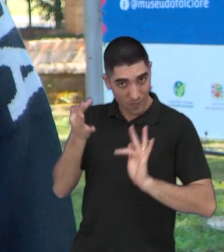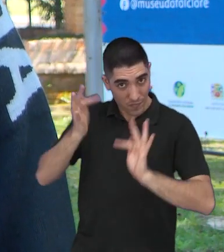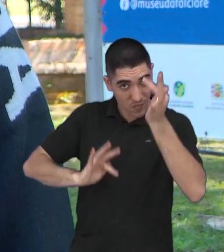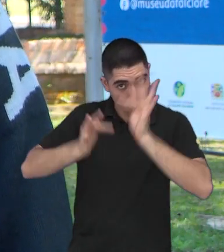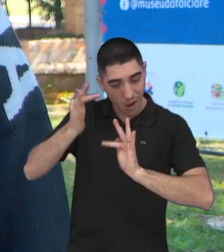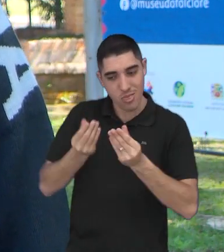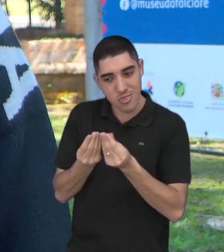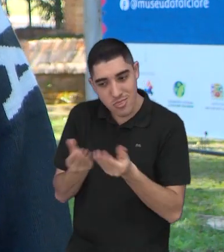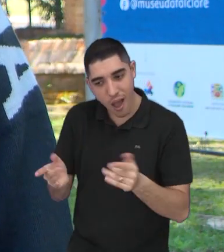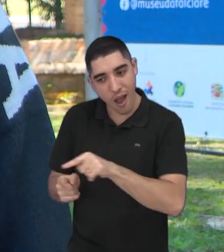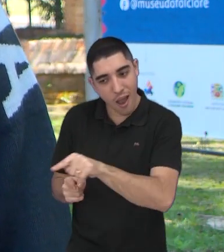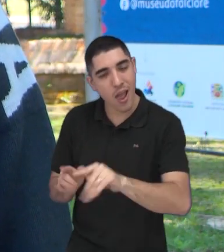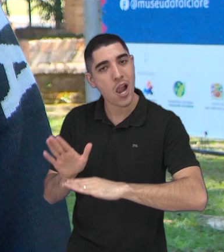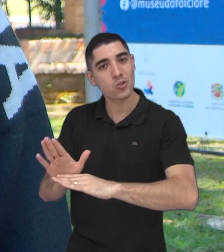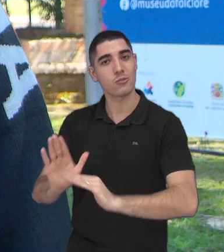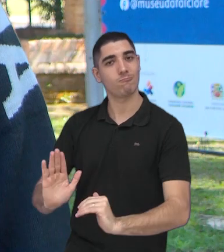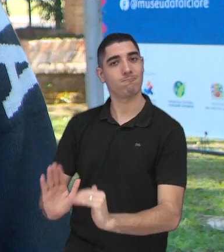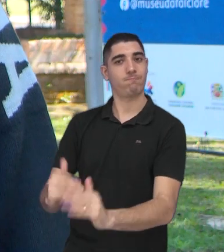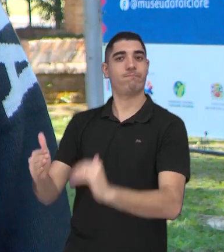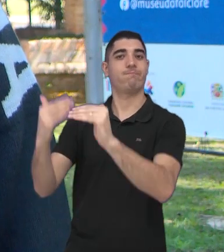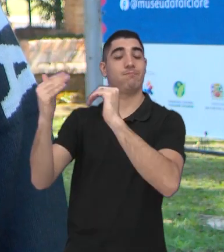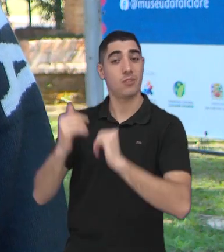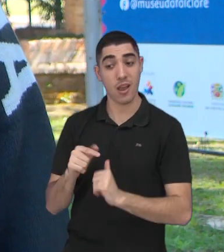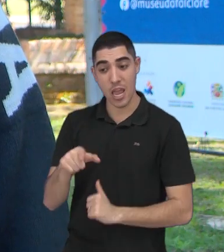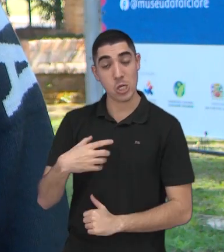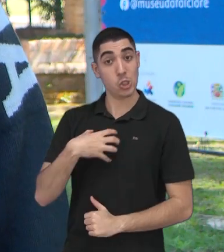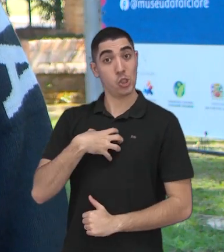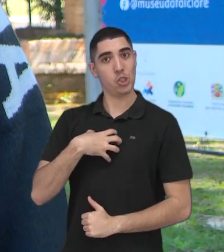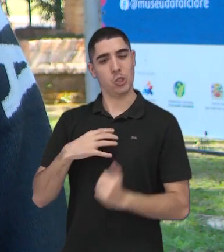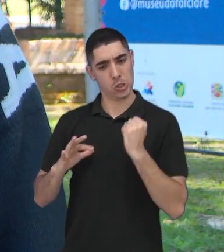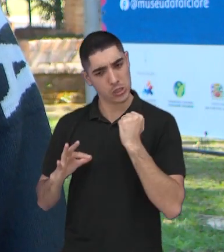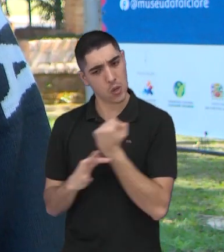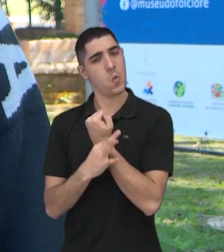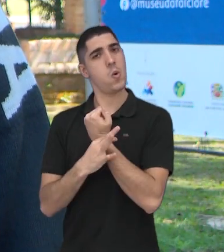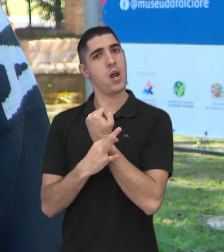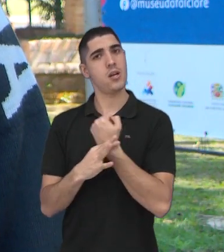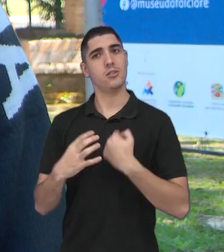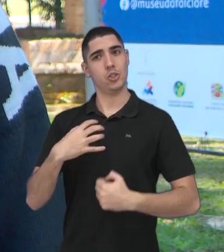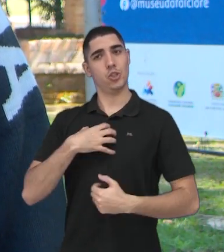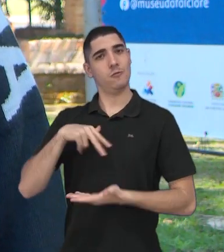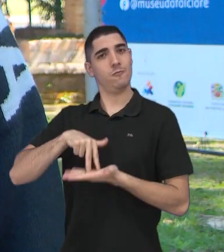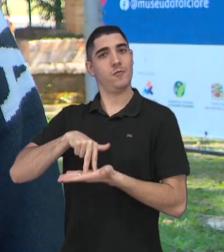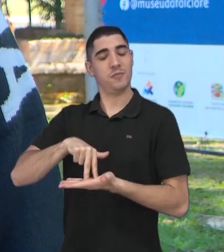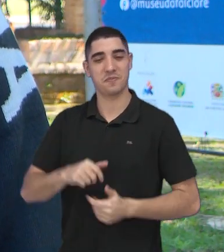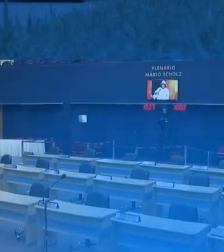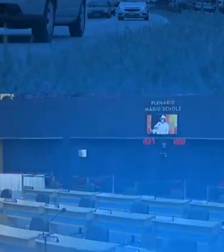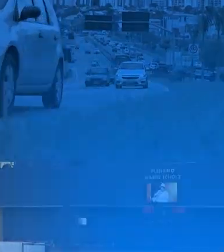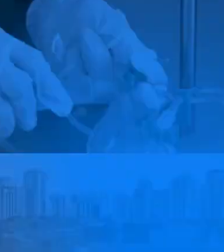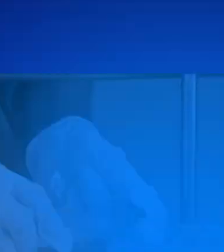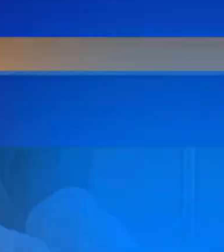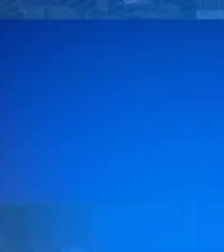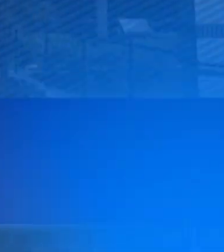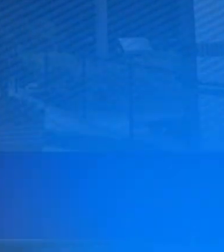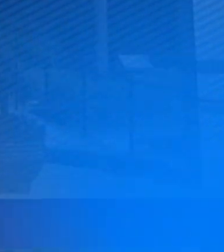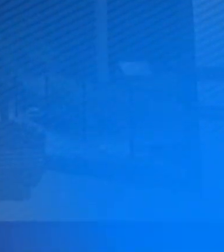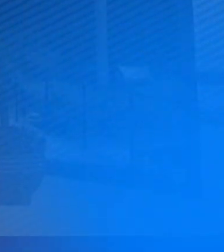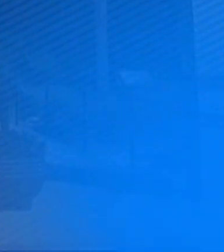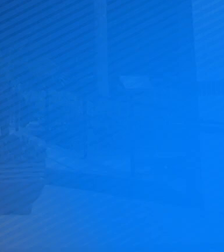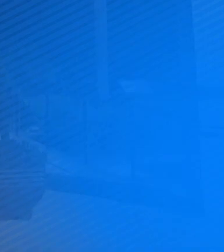folclore, traz isso como um desenvolvimento para a criança, dela se sentir mais firme, com segurança.